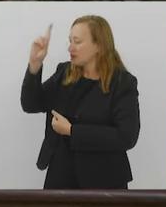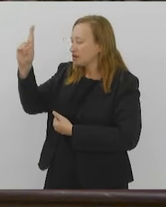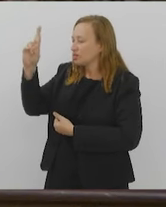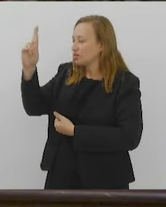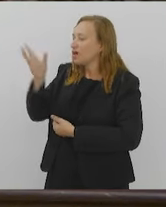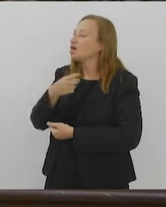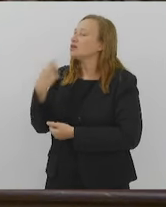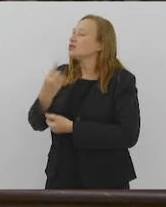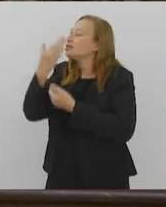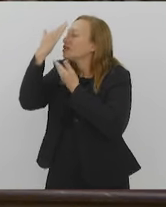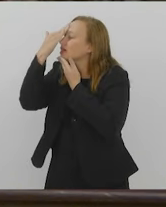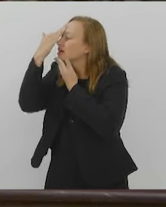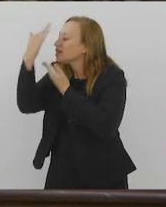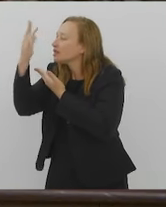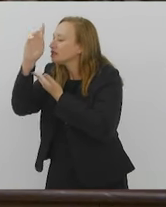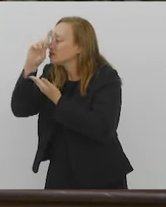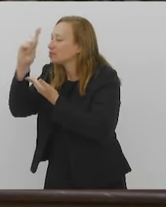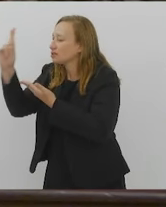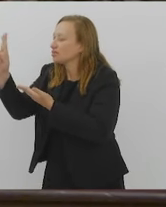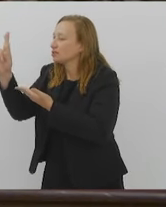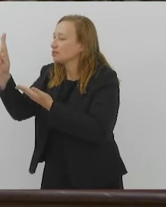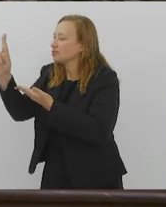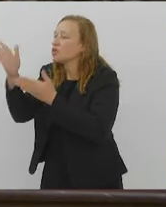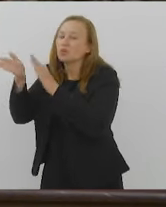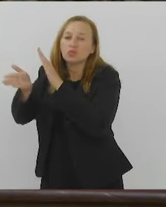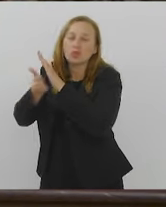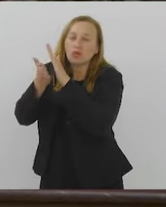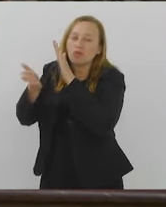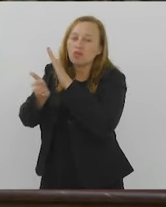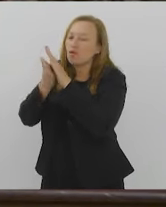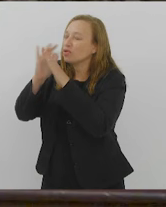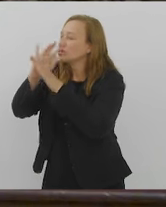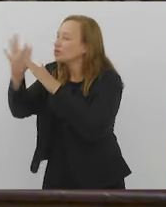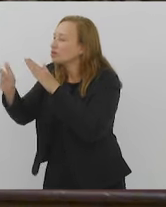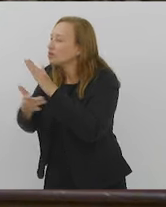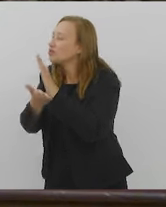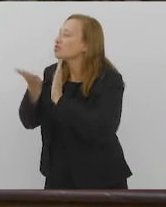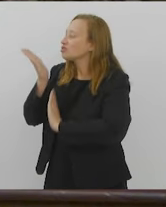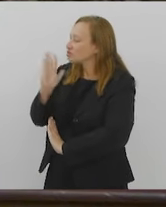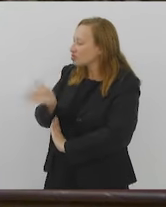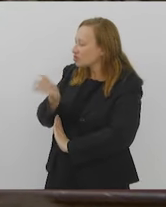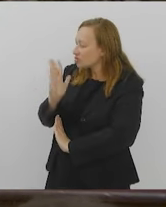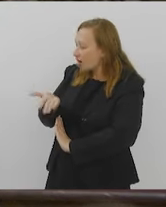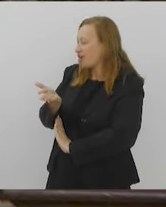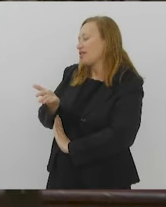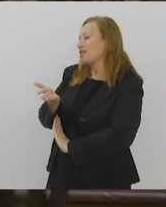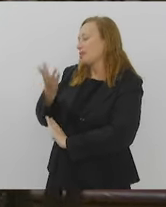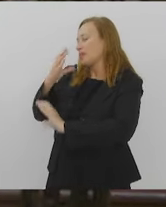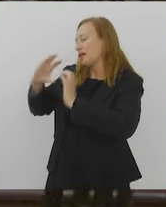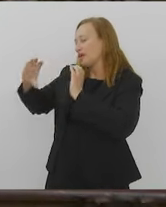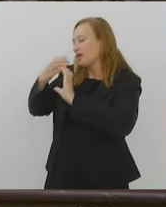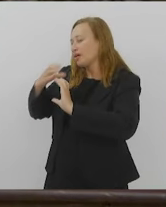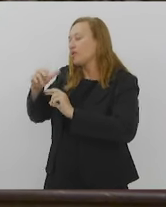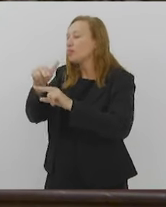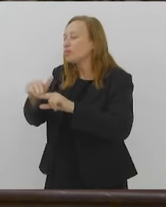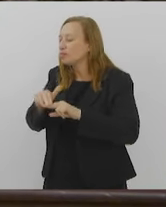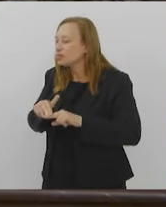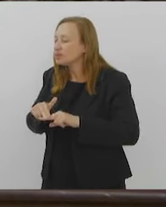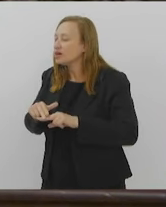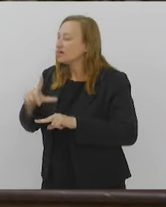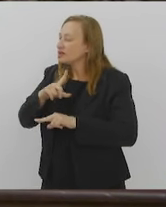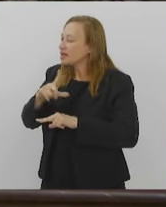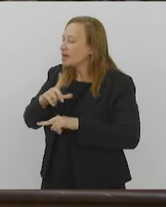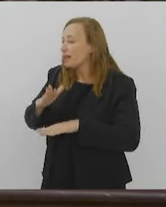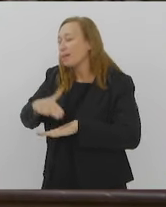nossa gratidão a ti, os louvores que já foram entoados e que possivelmente ainda